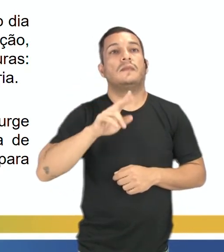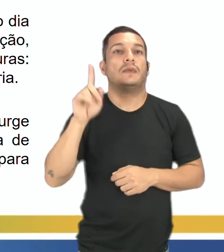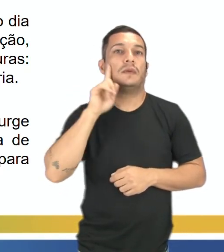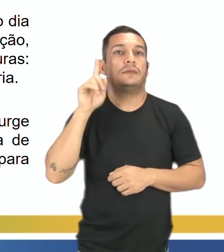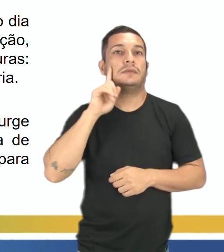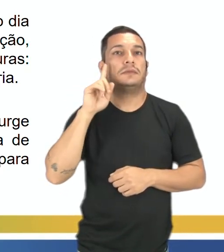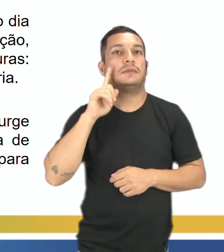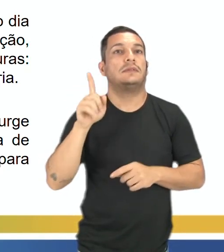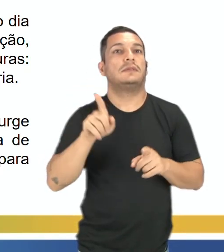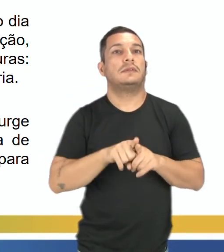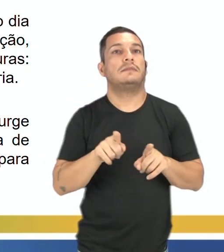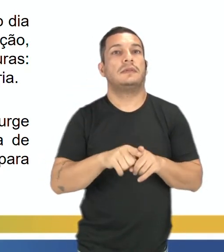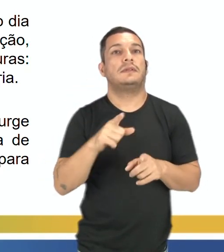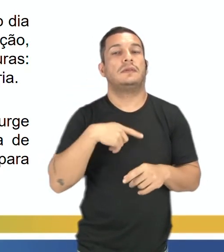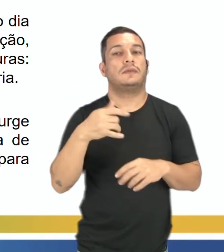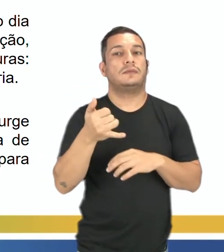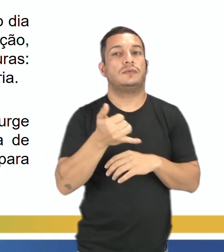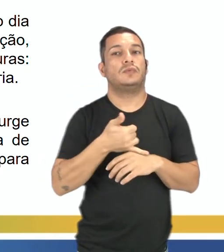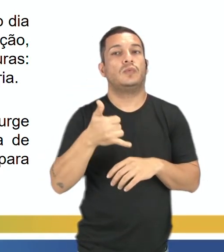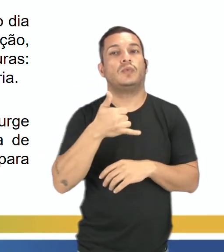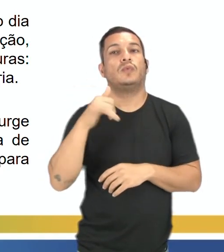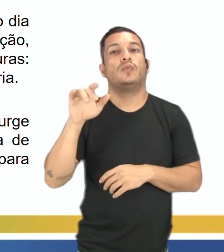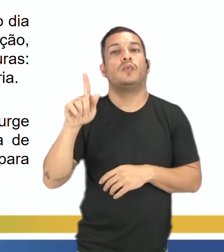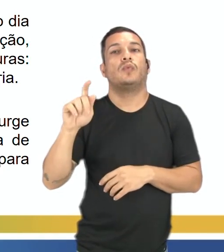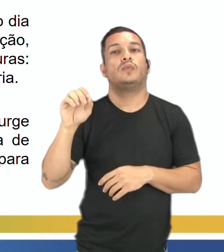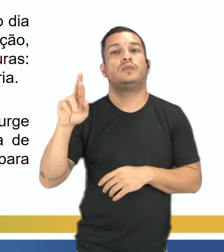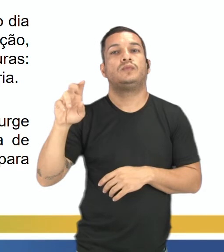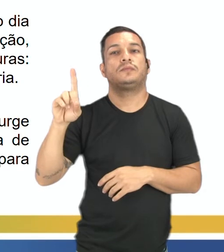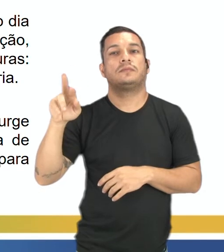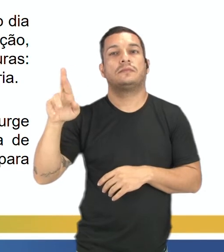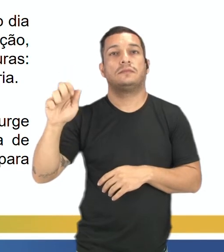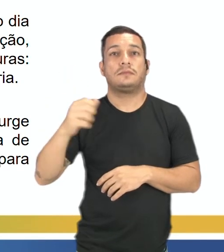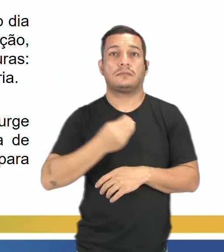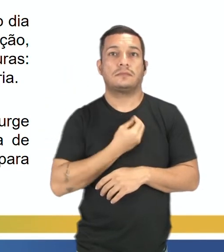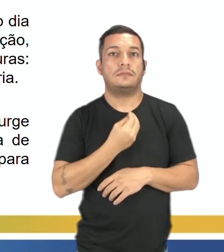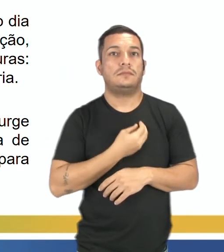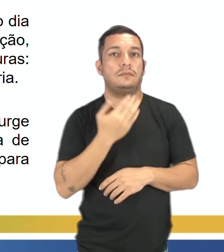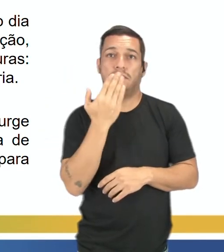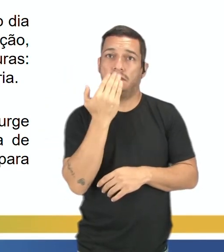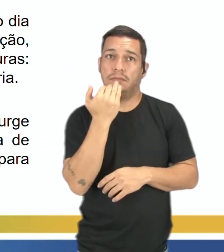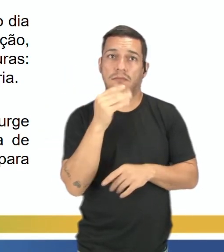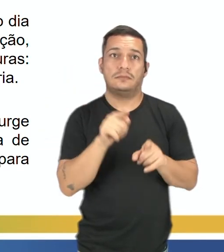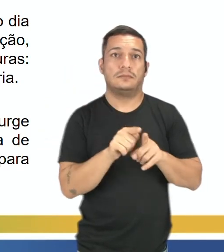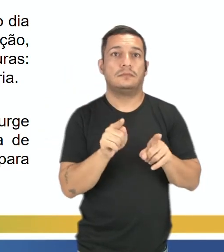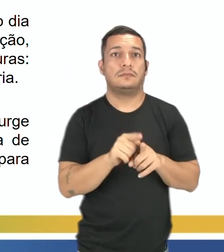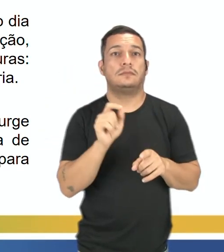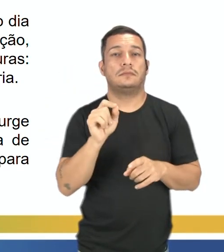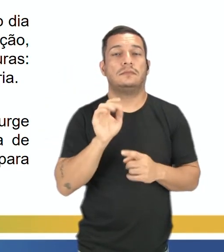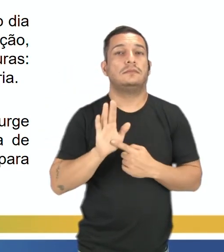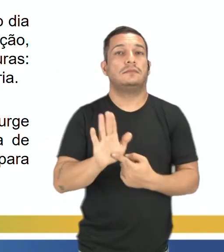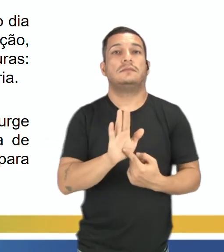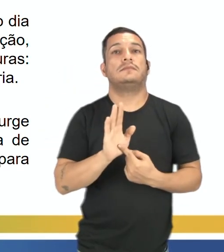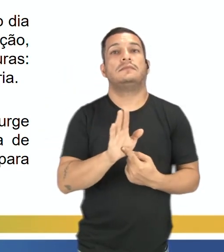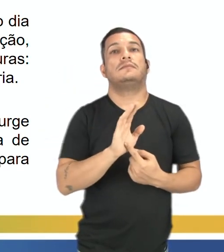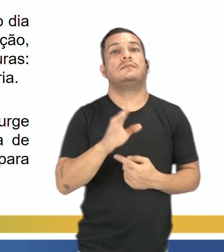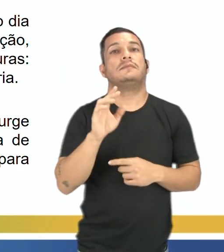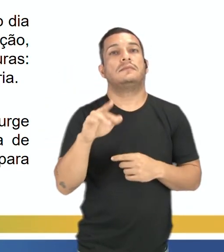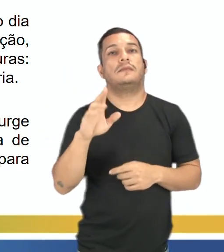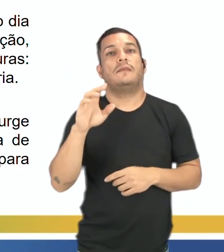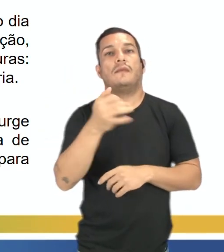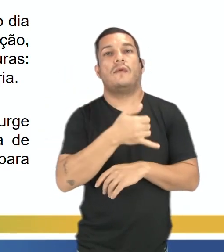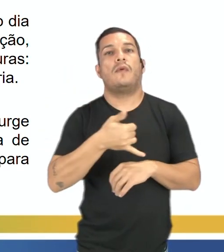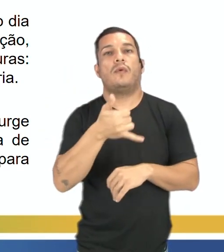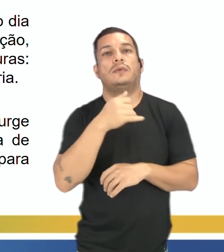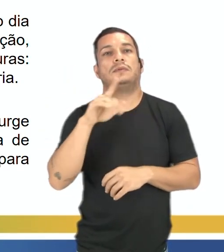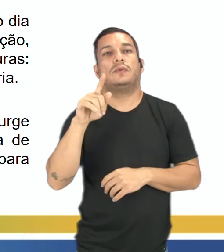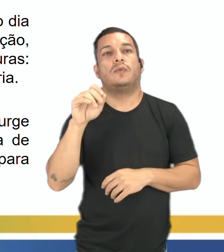são muito usados no nosso dia a dia também na forma de gordura tá estão presentes em nossa alimentação a seguir exemplos de sos na forma